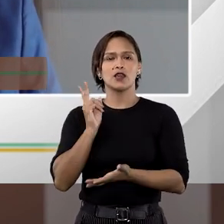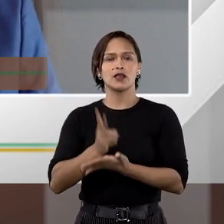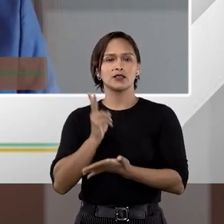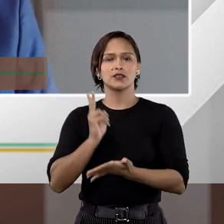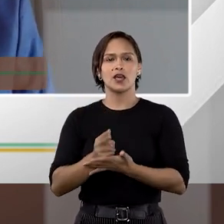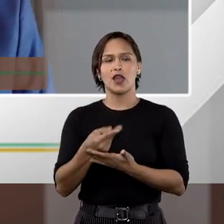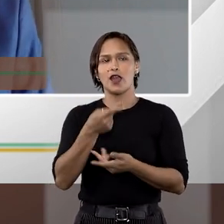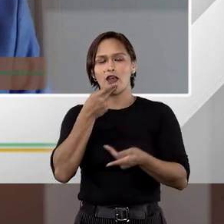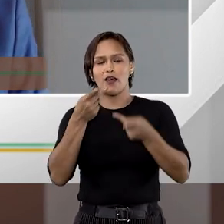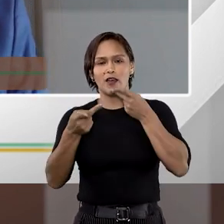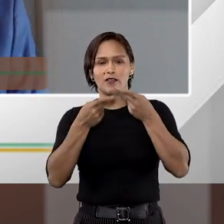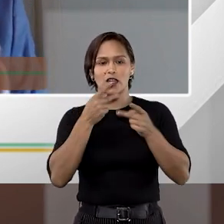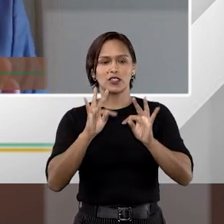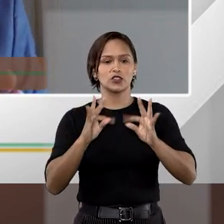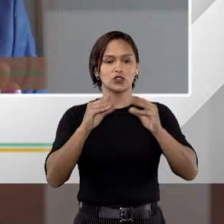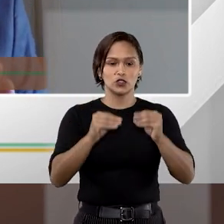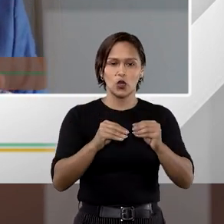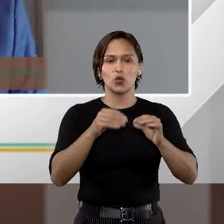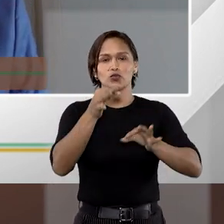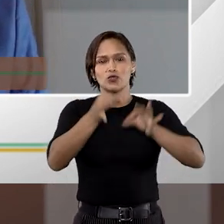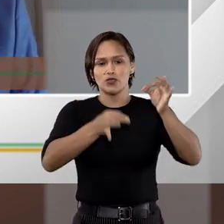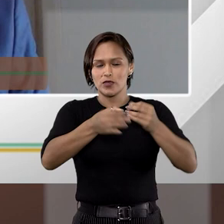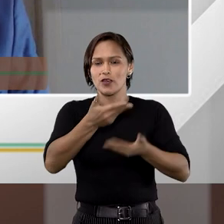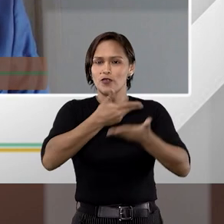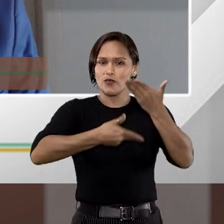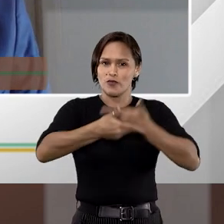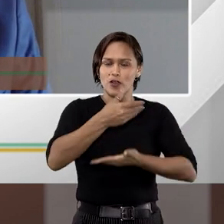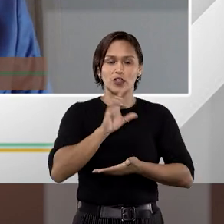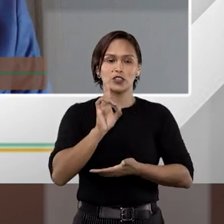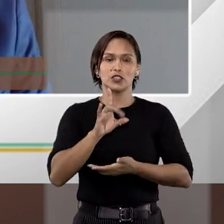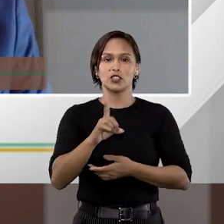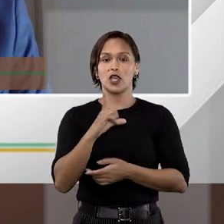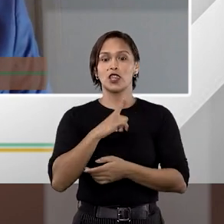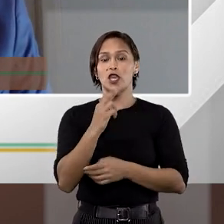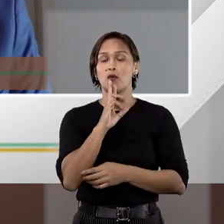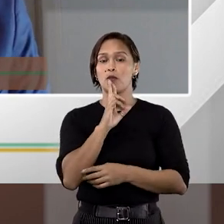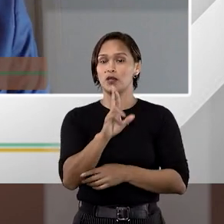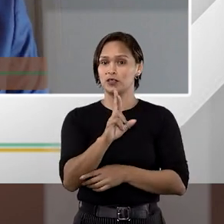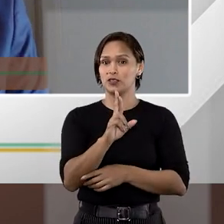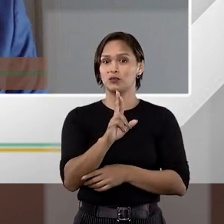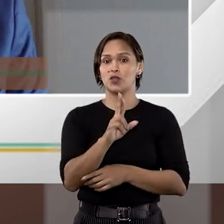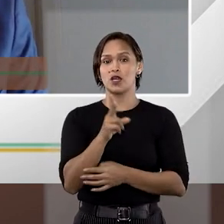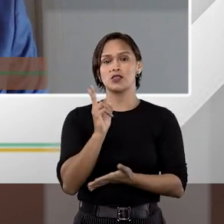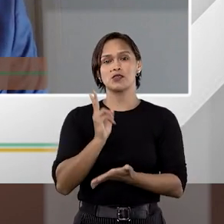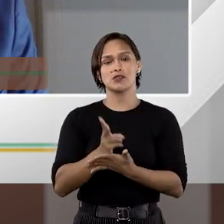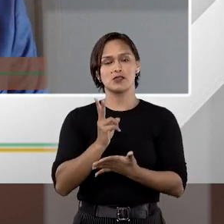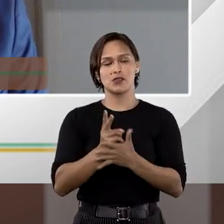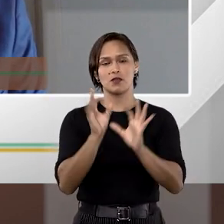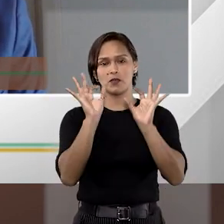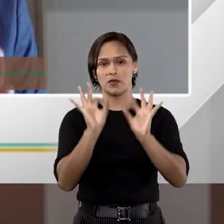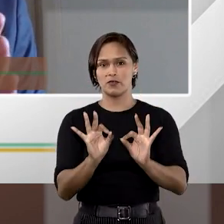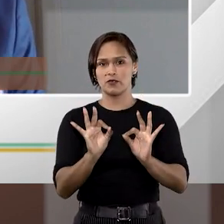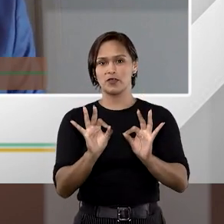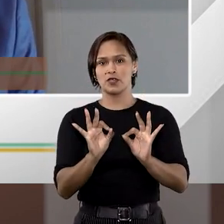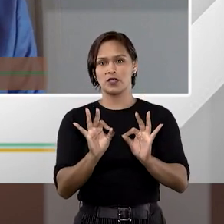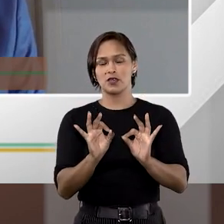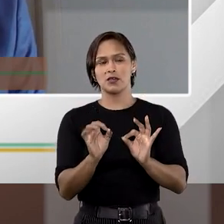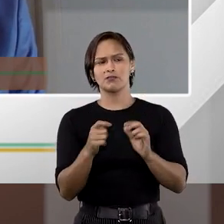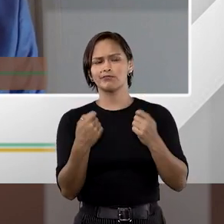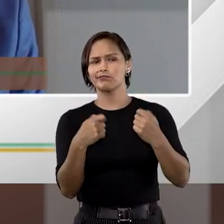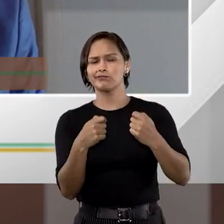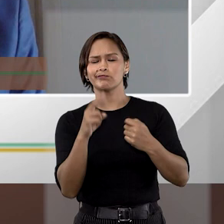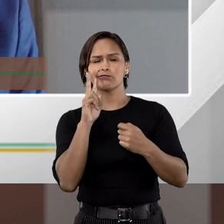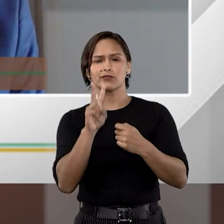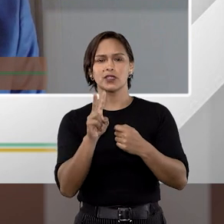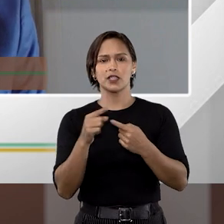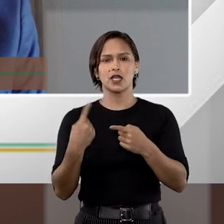sempre me diziam isso que tá todas as questões jurídicas Só existe uma resposta que é sempre a correta é a